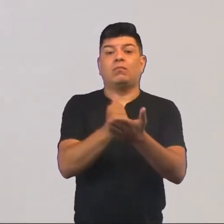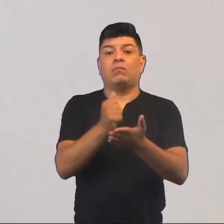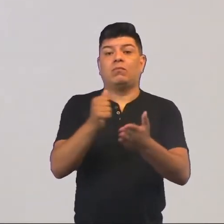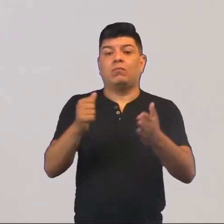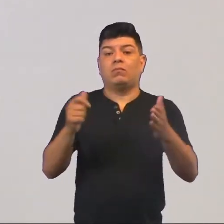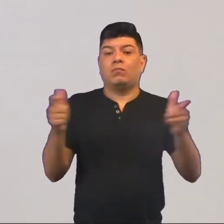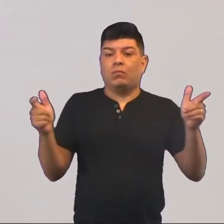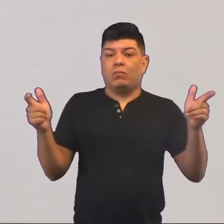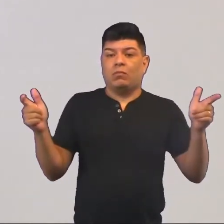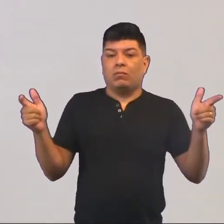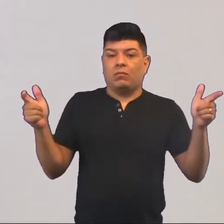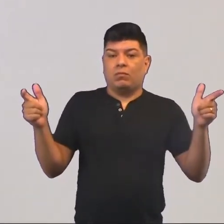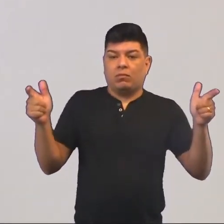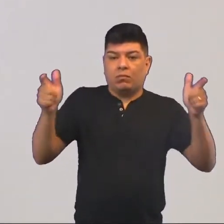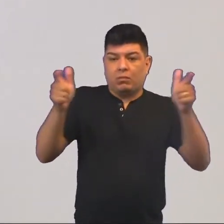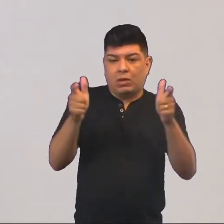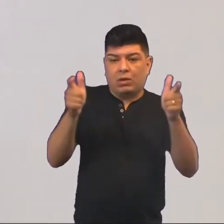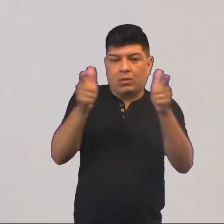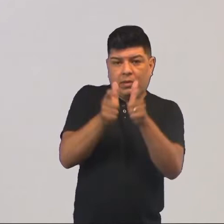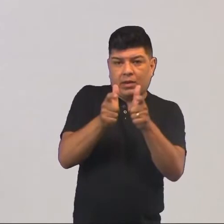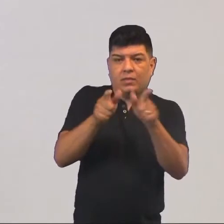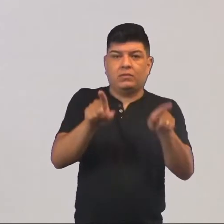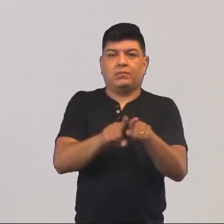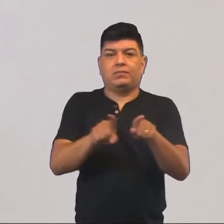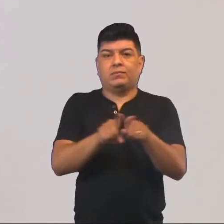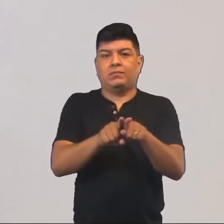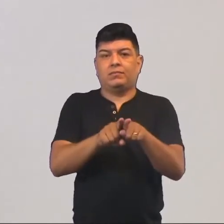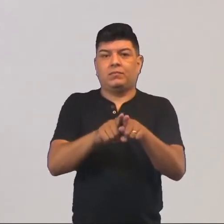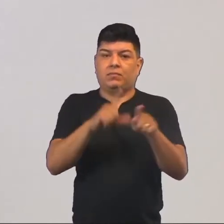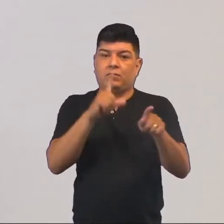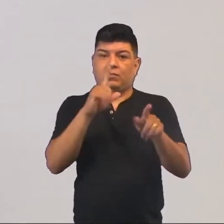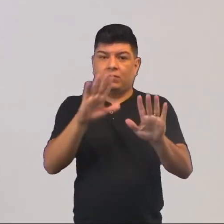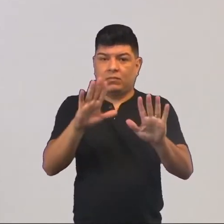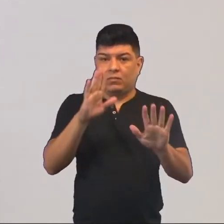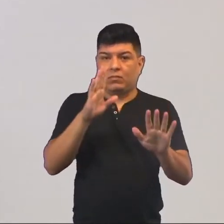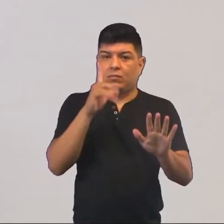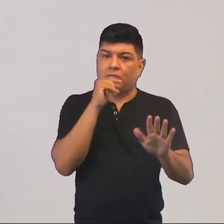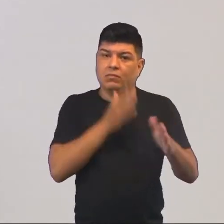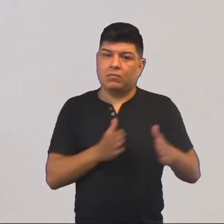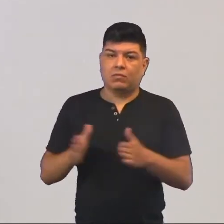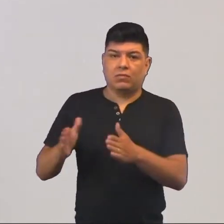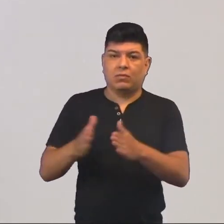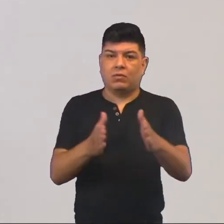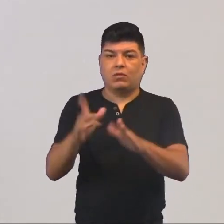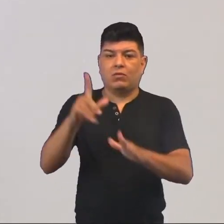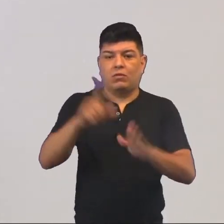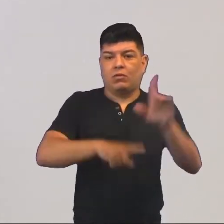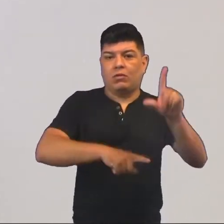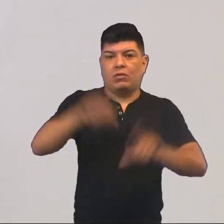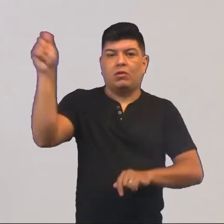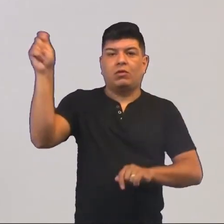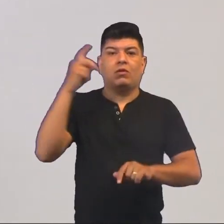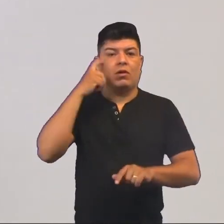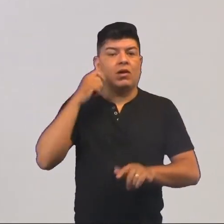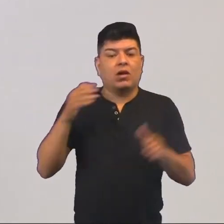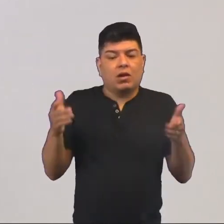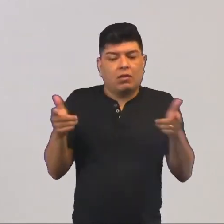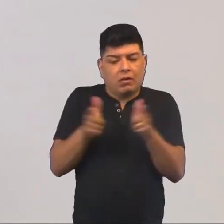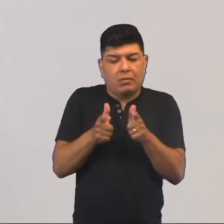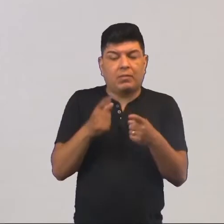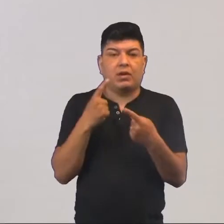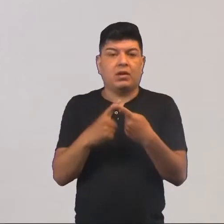pequenas navegações, médias e grandes navegações. No caso do Rio Acre, a gente vai ficar praticamente com as pequenas